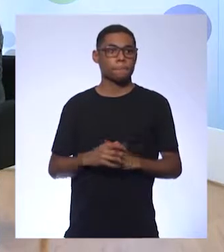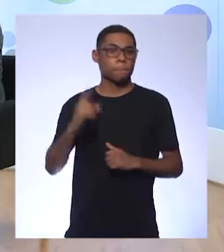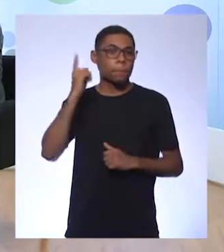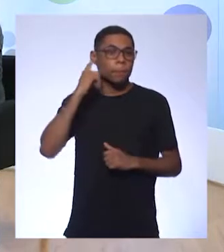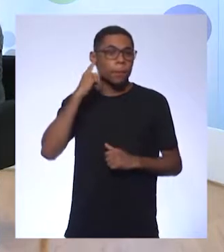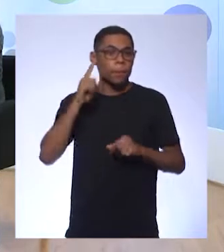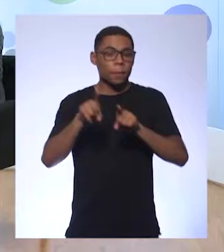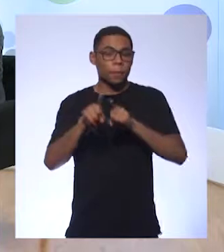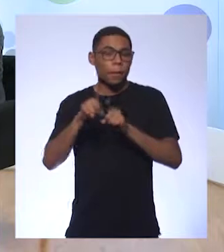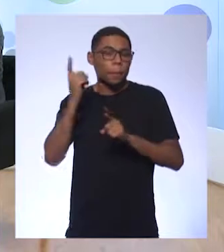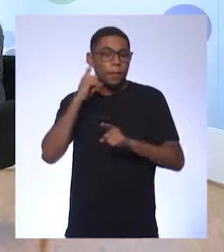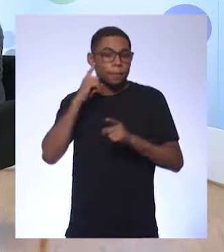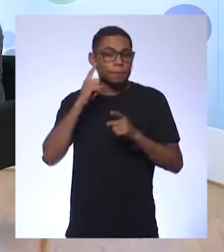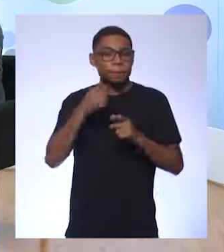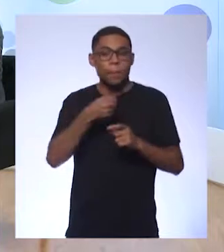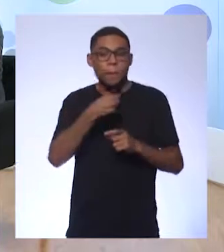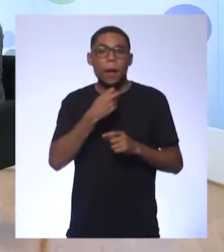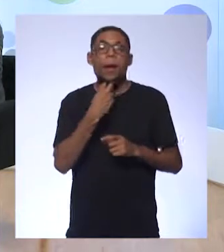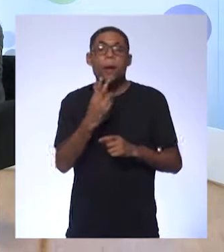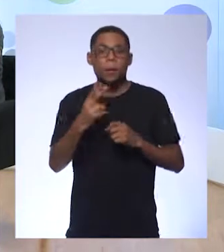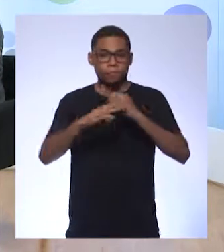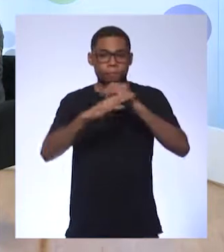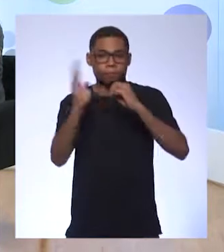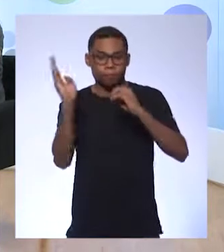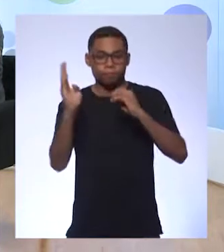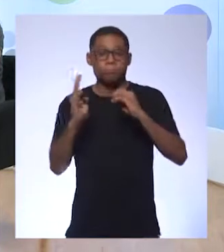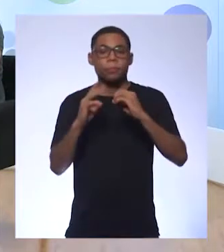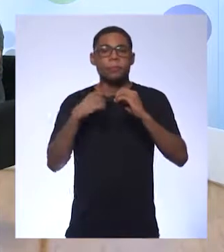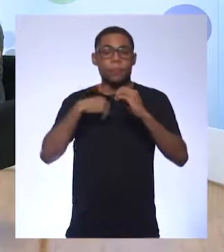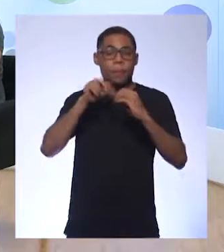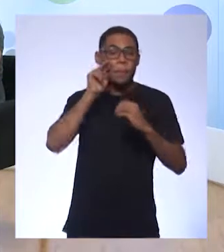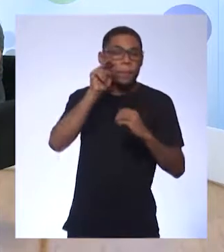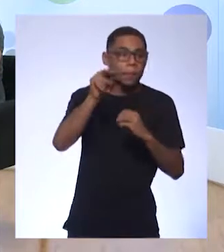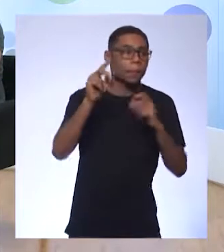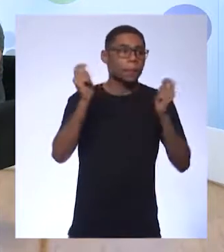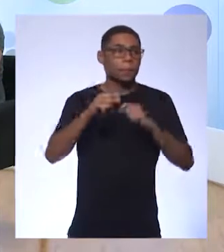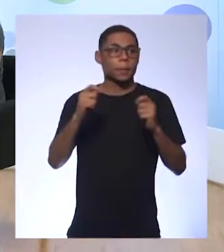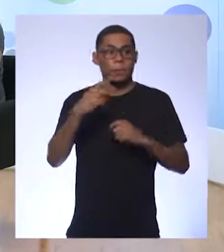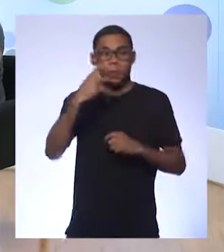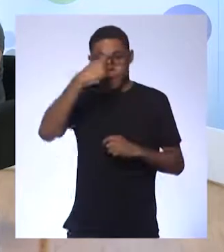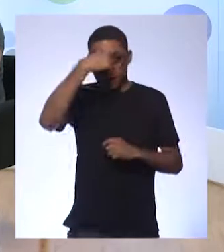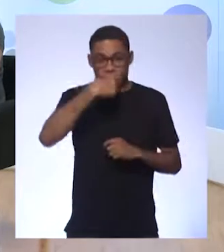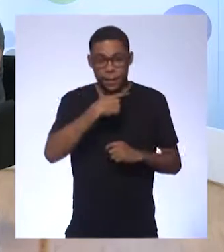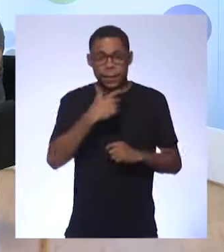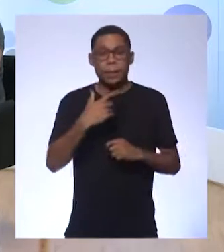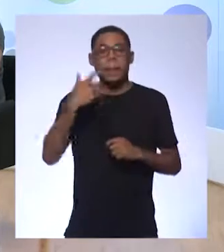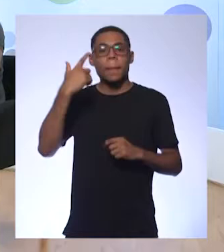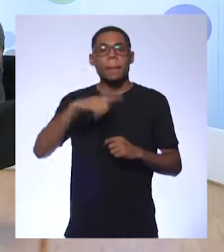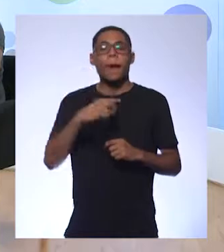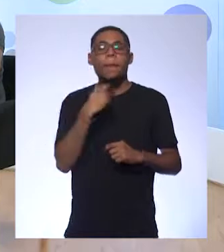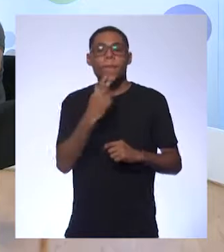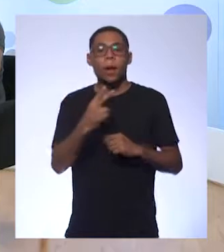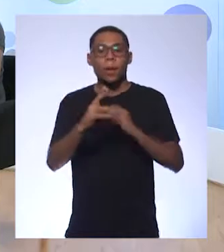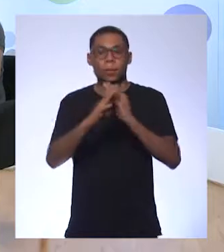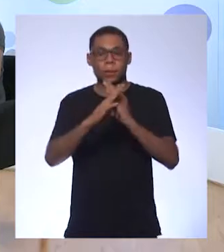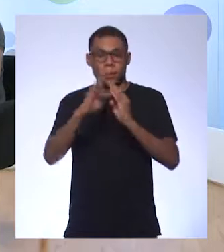por favor, né? Habilita o áudio e o vídeo, para a gente Isso. poder ver a sua carinha, a carinha do